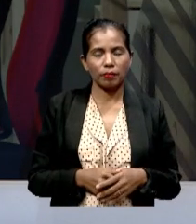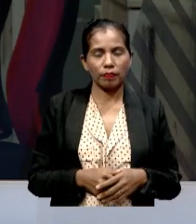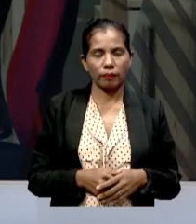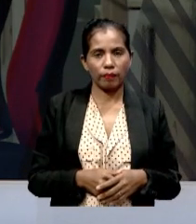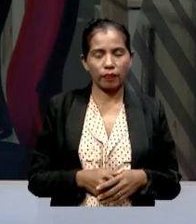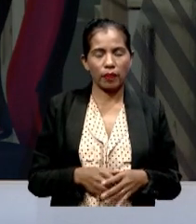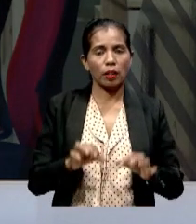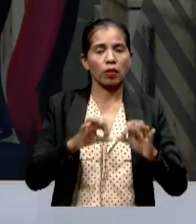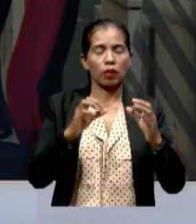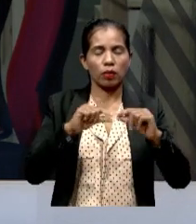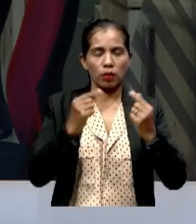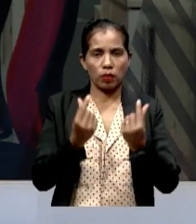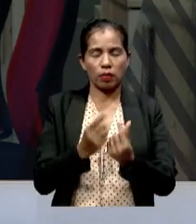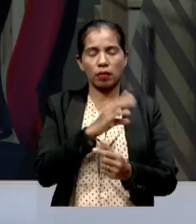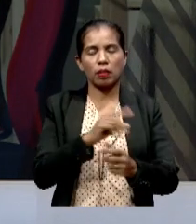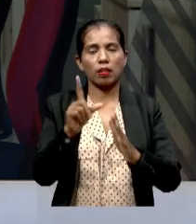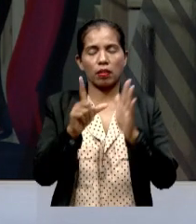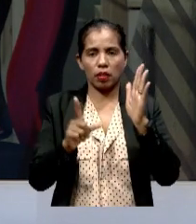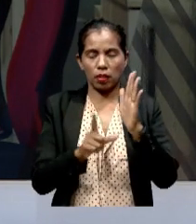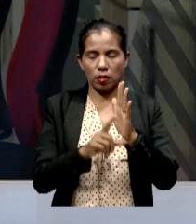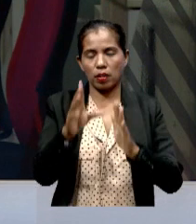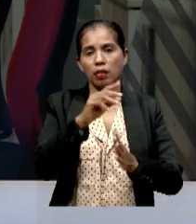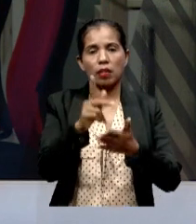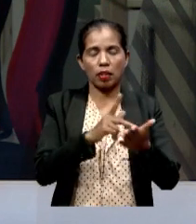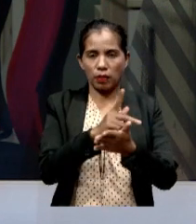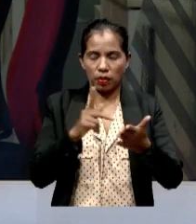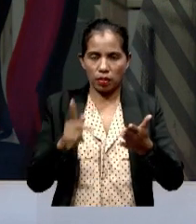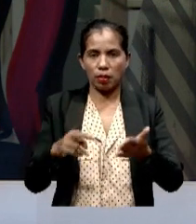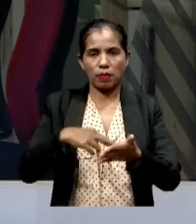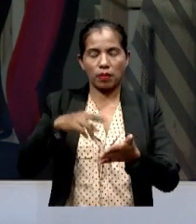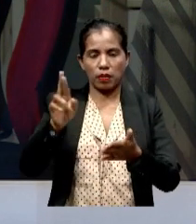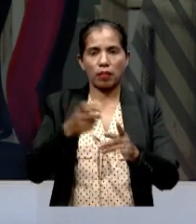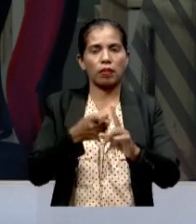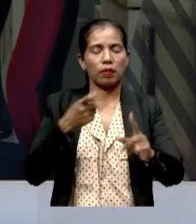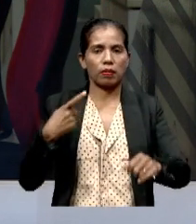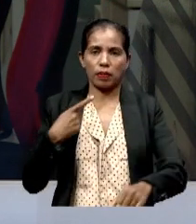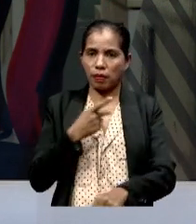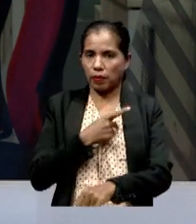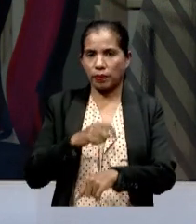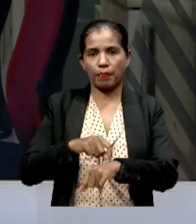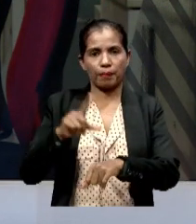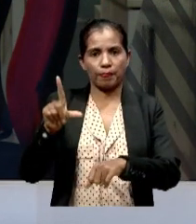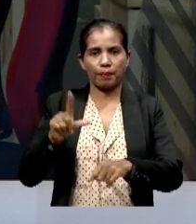Fundação Mahin questiona a Lei Organização e Investigação Criminal, nebe aprova ona husi Parlamento Nacional.